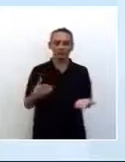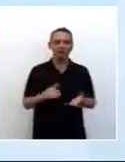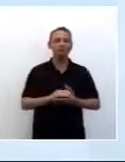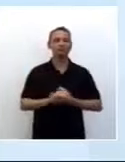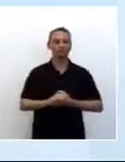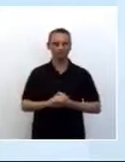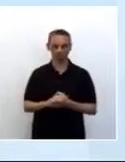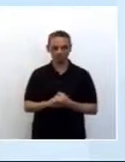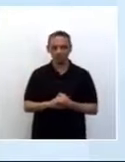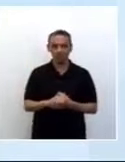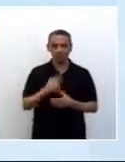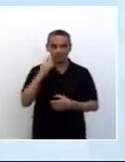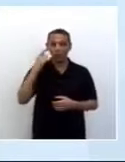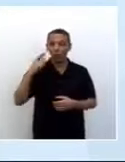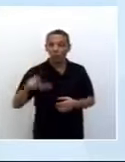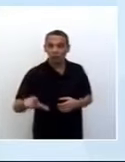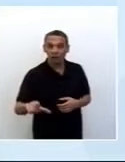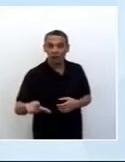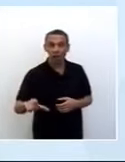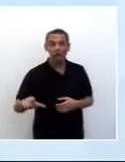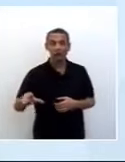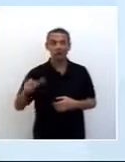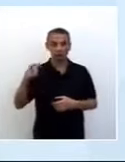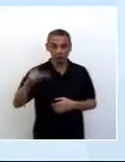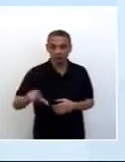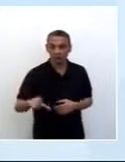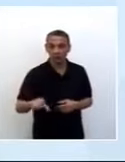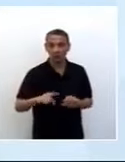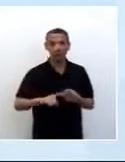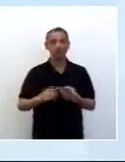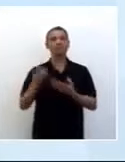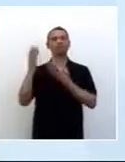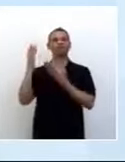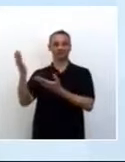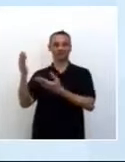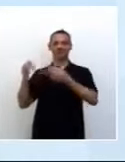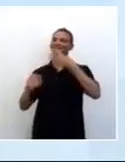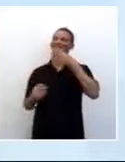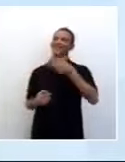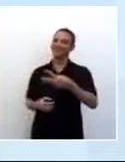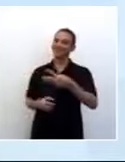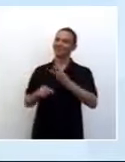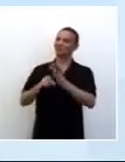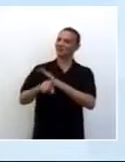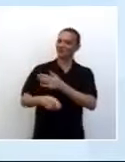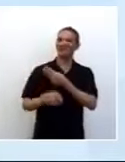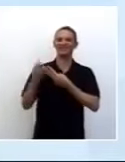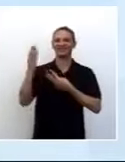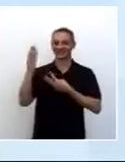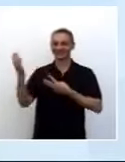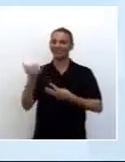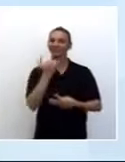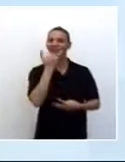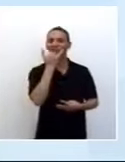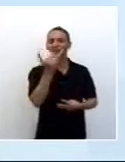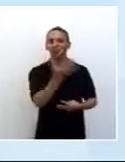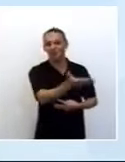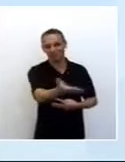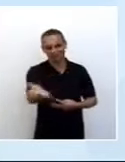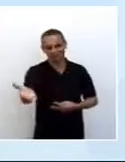e só mais uma mais isso essa três aqui tá Story